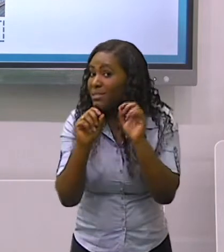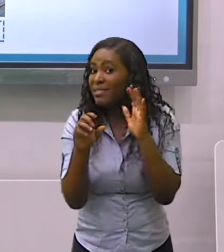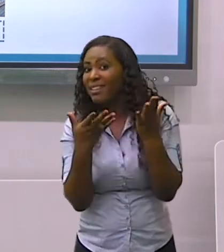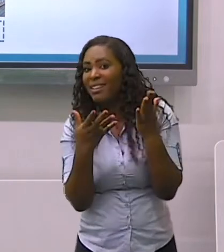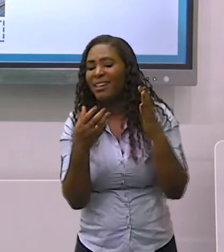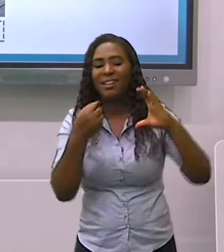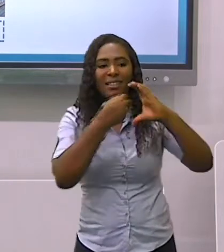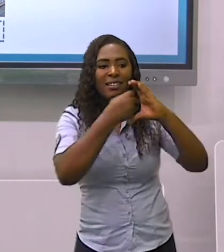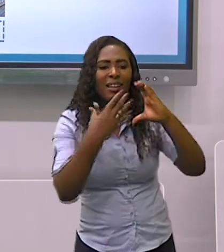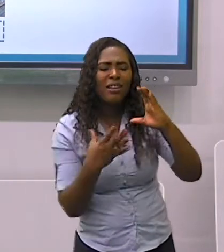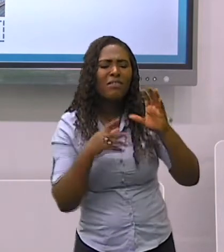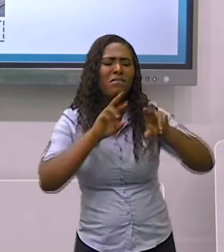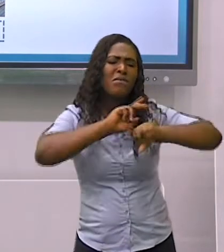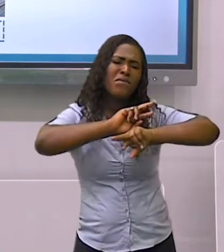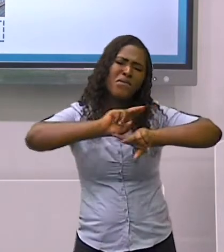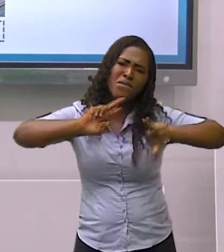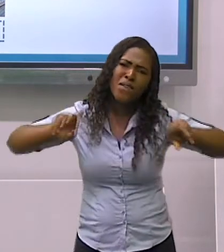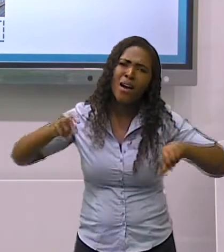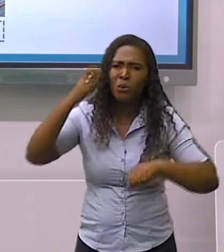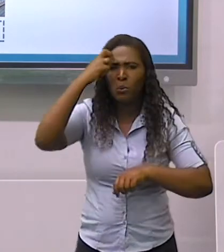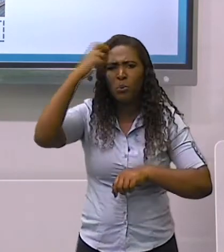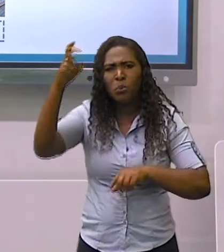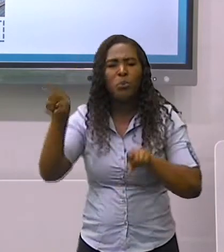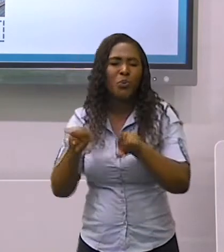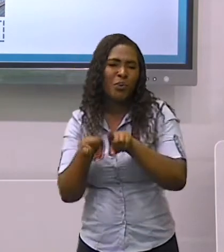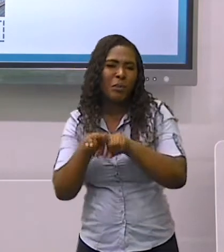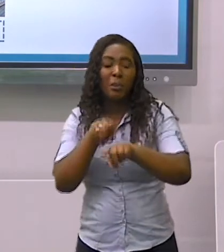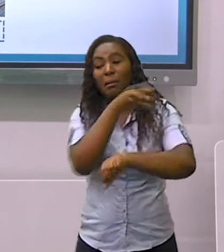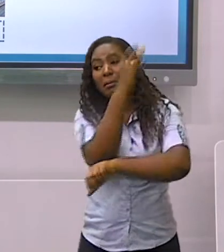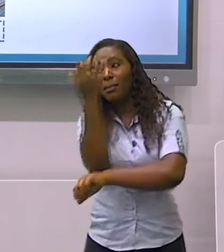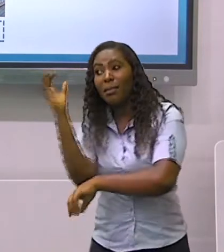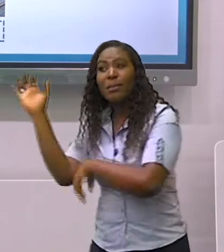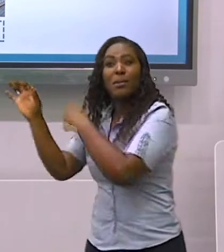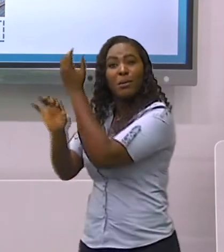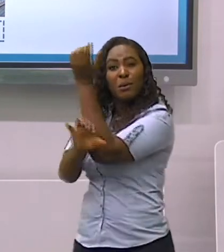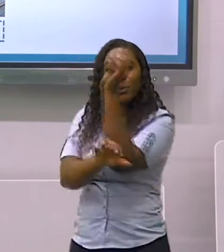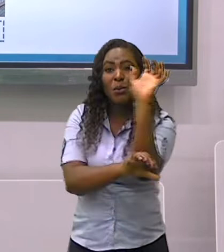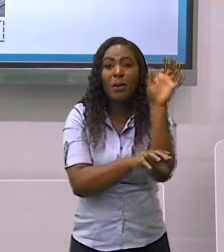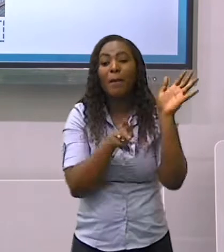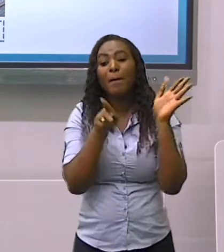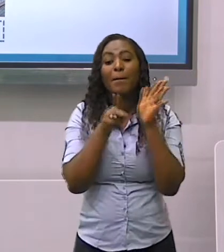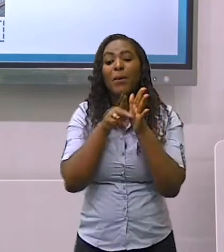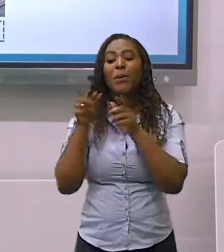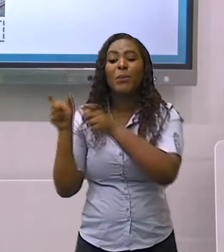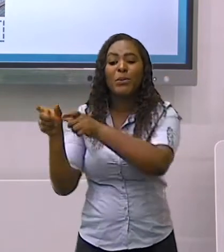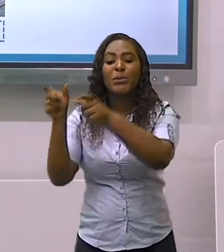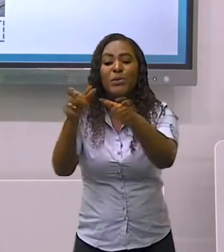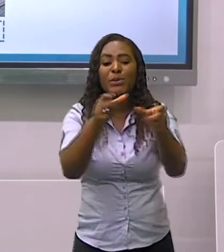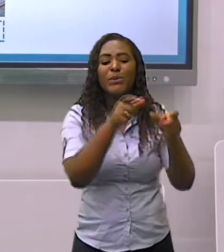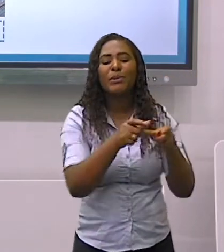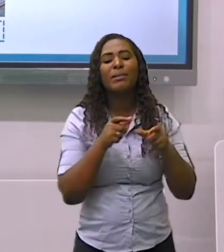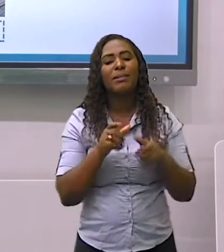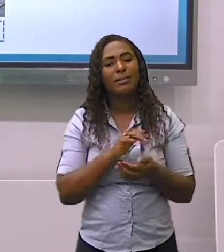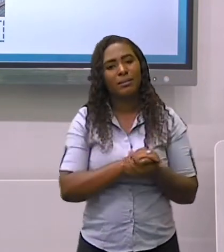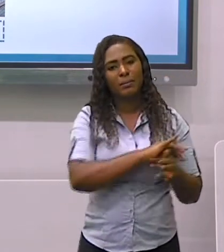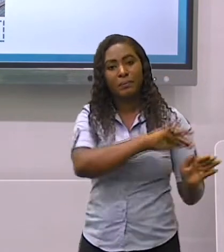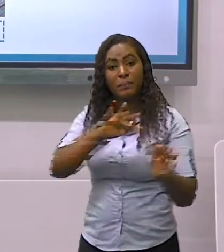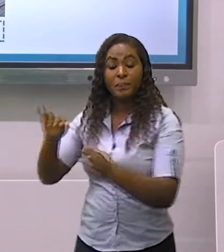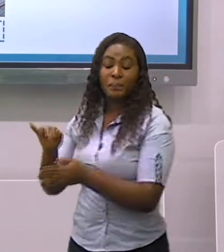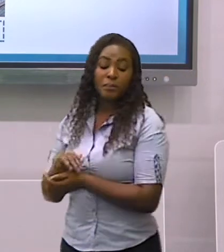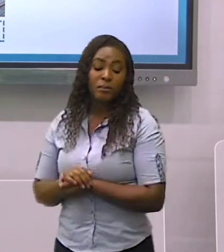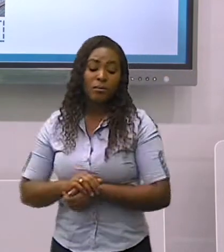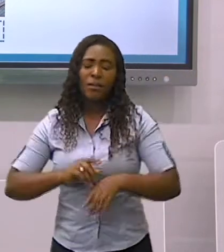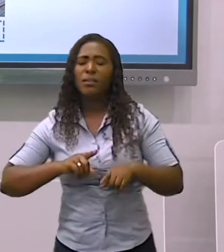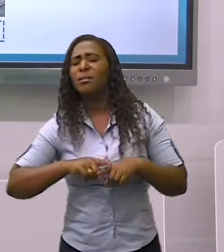quanto culturais? Mas e quanto aos lugares de convivência?